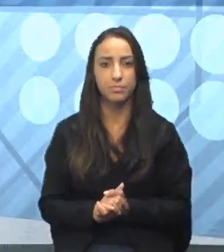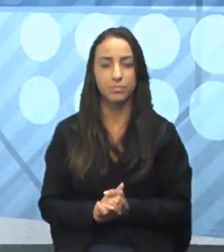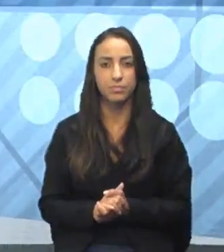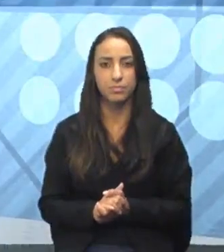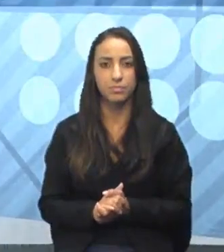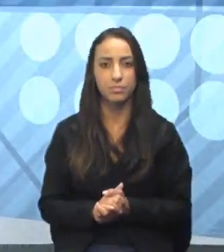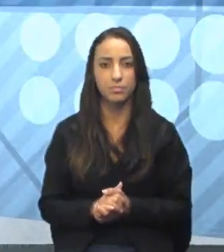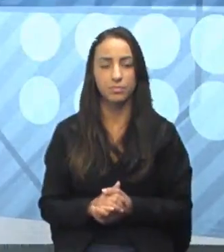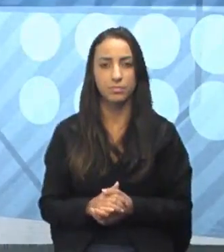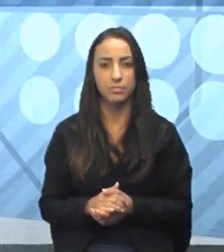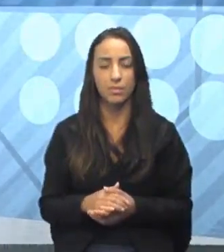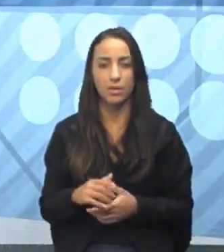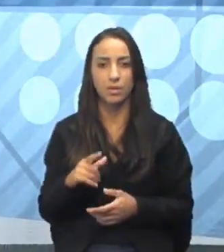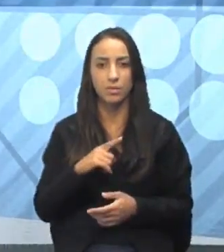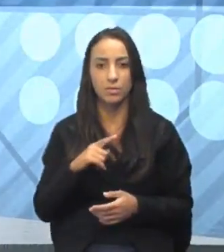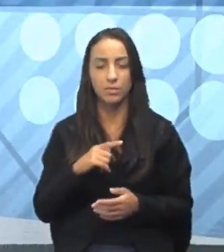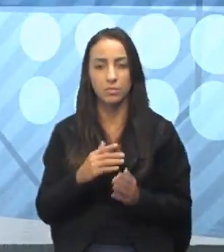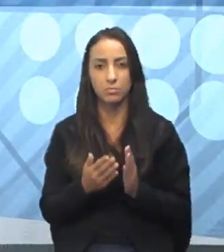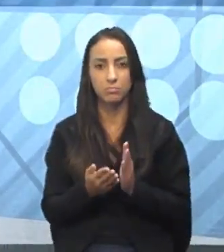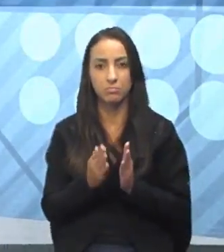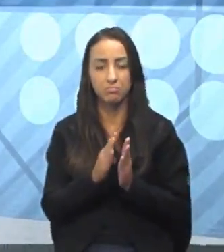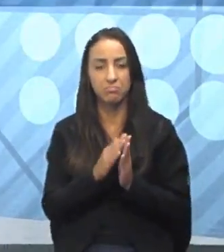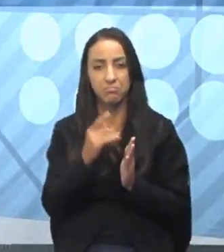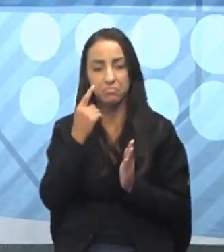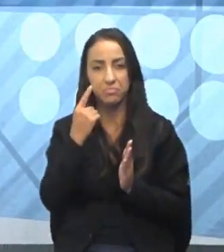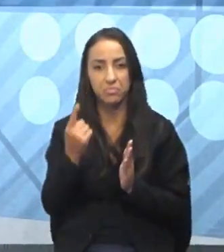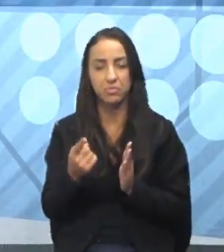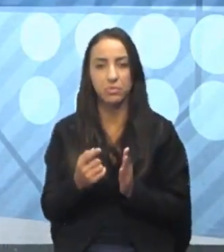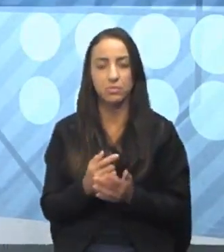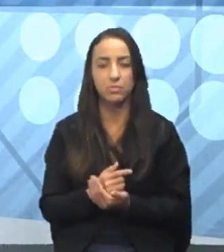devemos ter aquele tipo de aparência